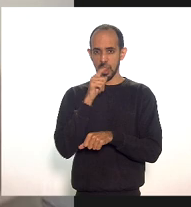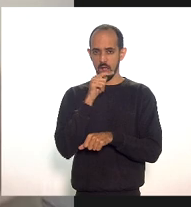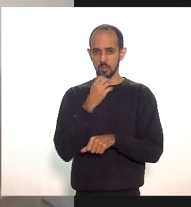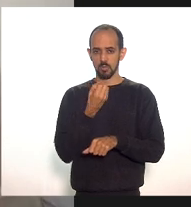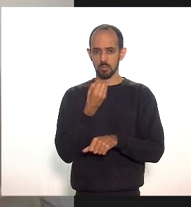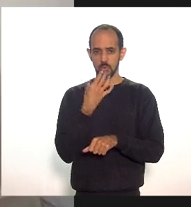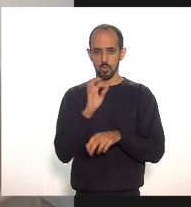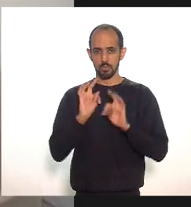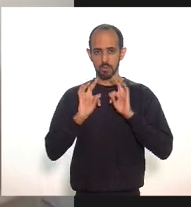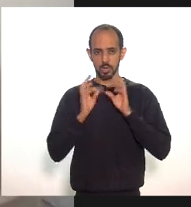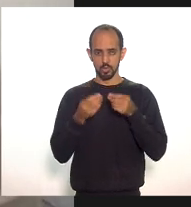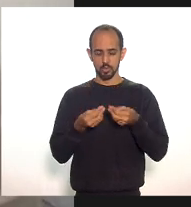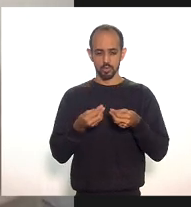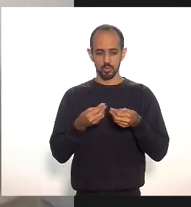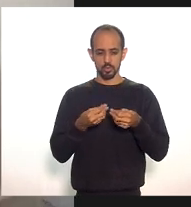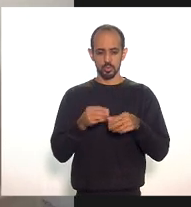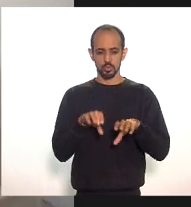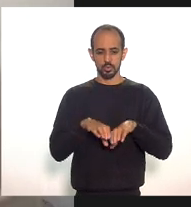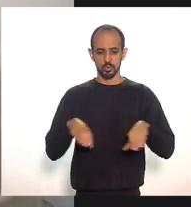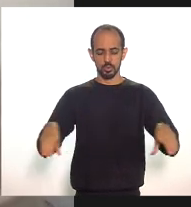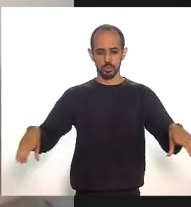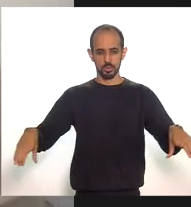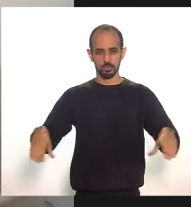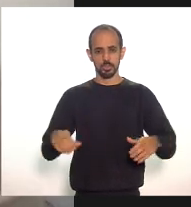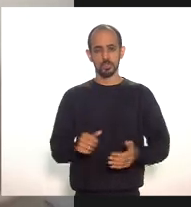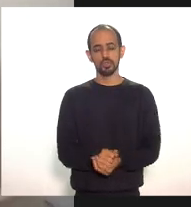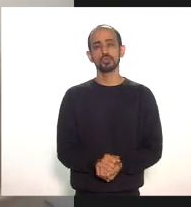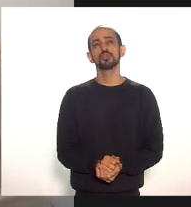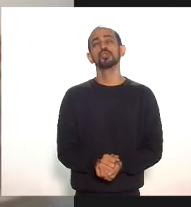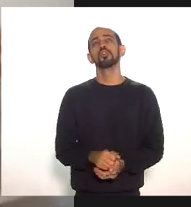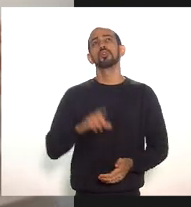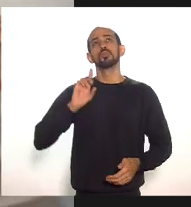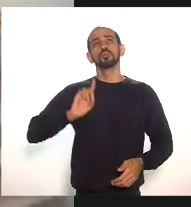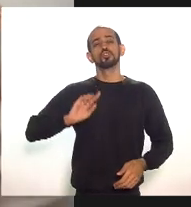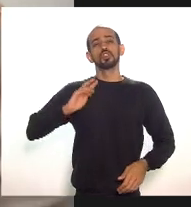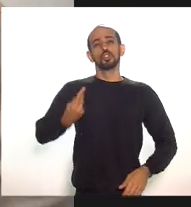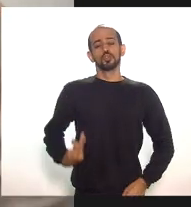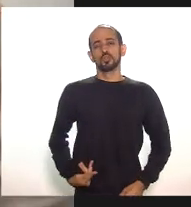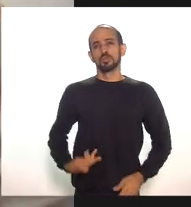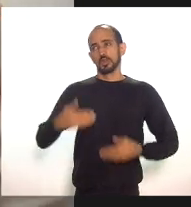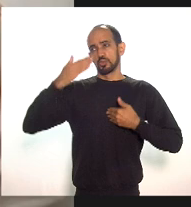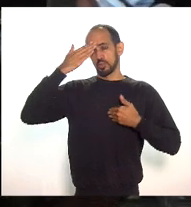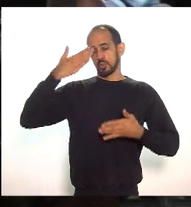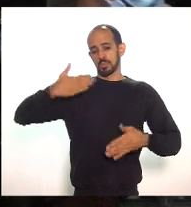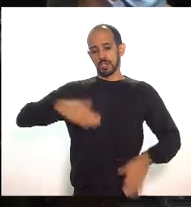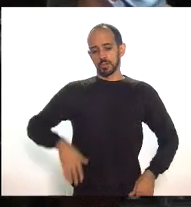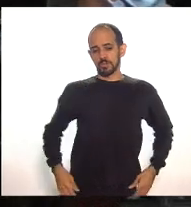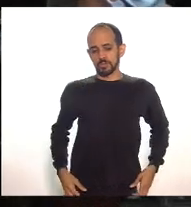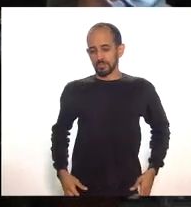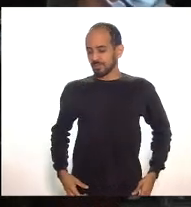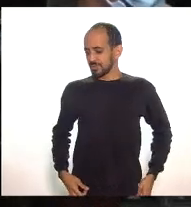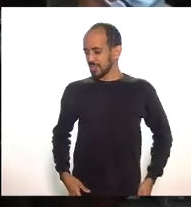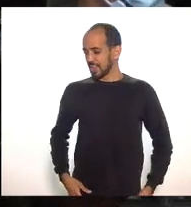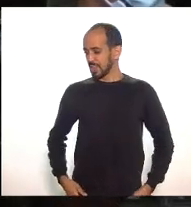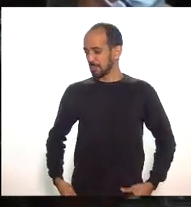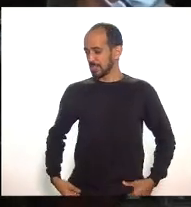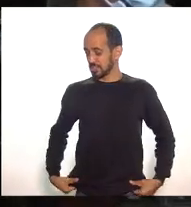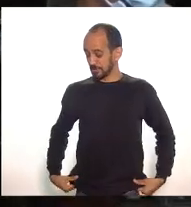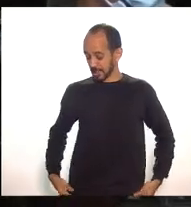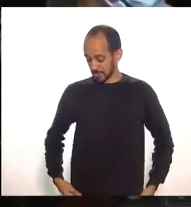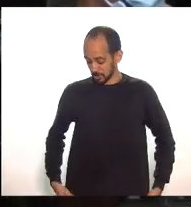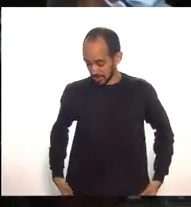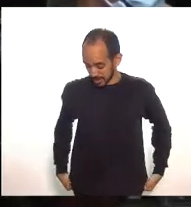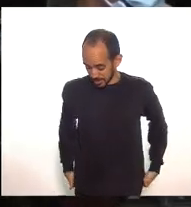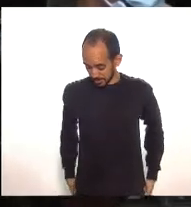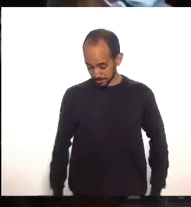para todos do saneamento básico enquanto direito humano Muito obrigado é muito obrigado a deputada